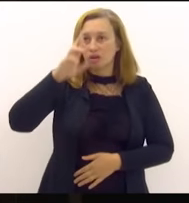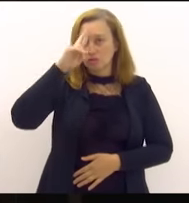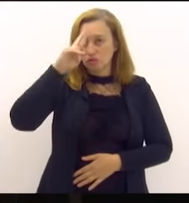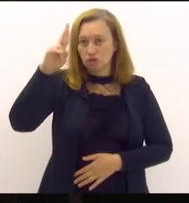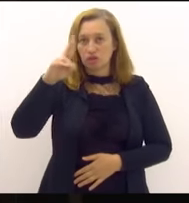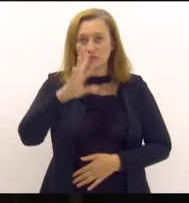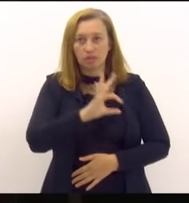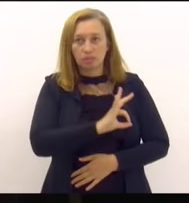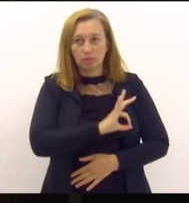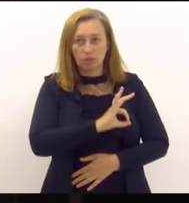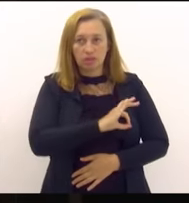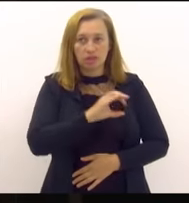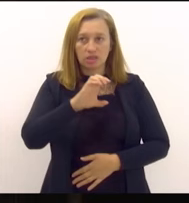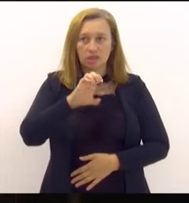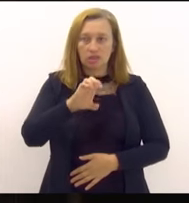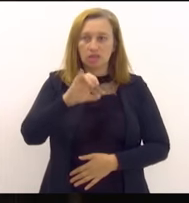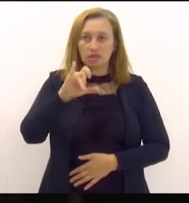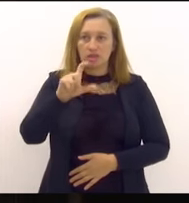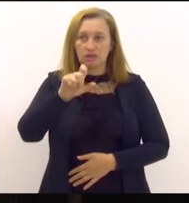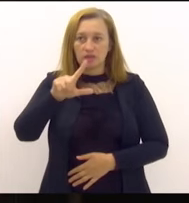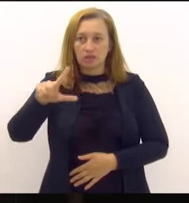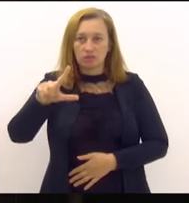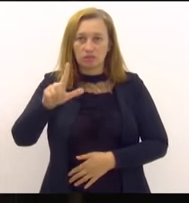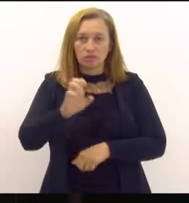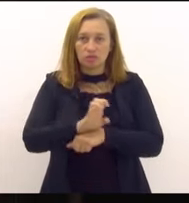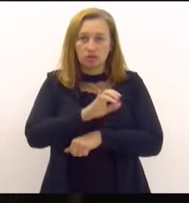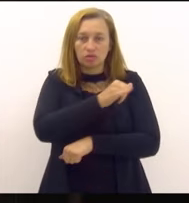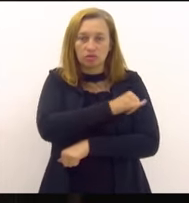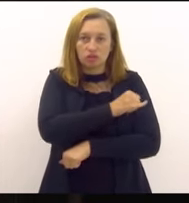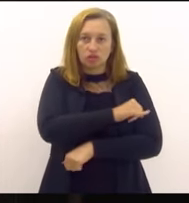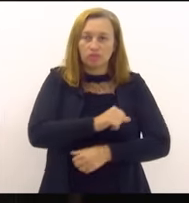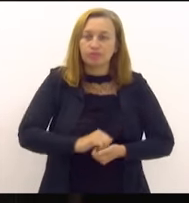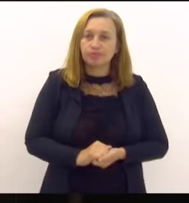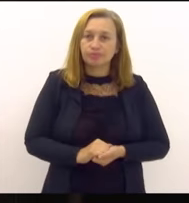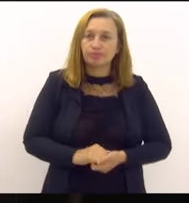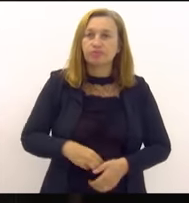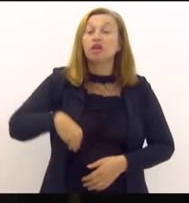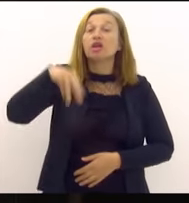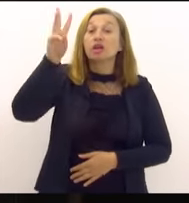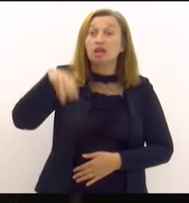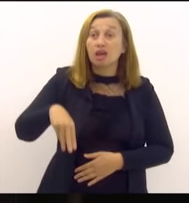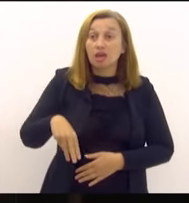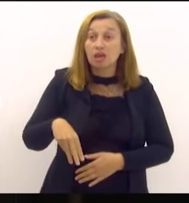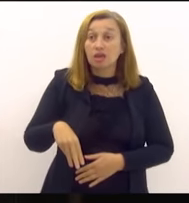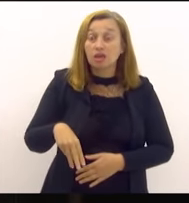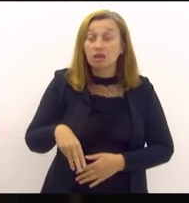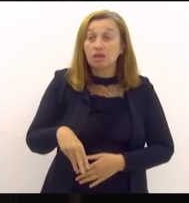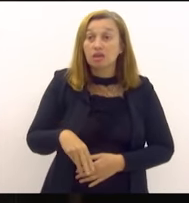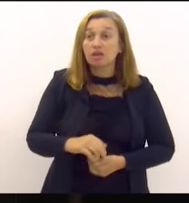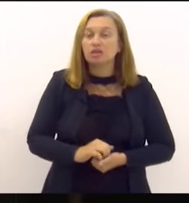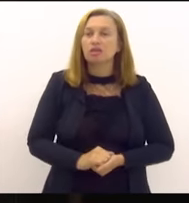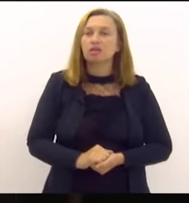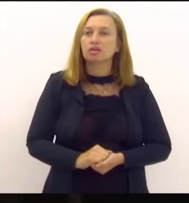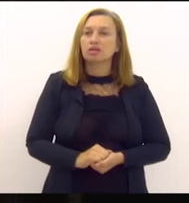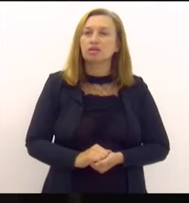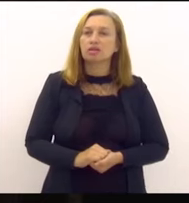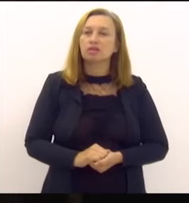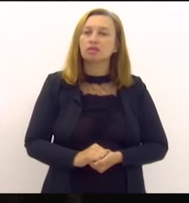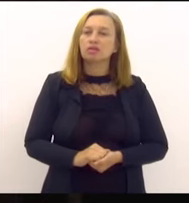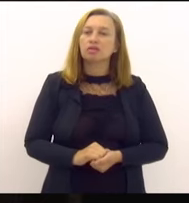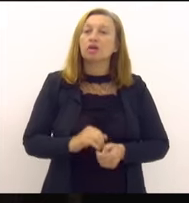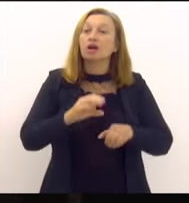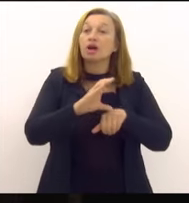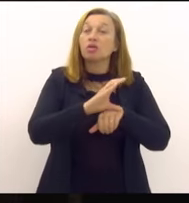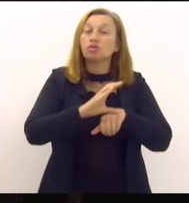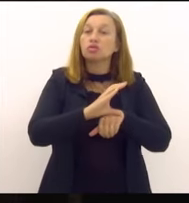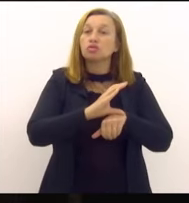da Polícia Civil no Estado do Rio de Janeiro? Quem a Constituição do Estado do Rio de Janeiro estabelece